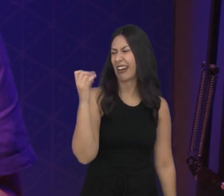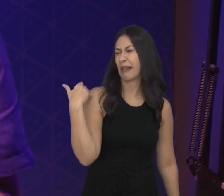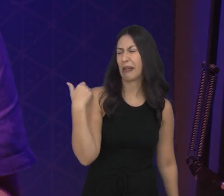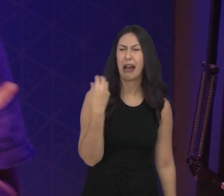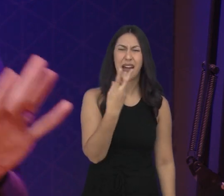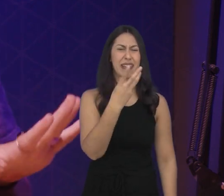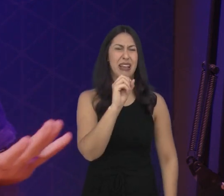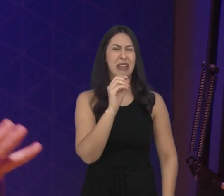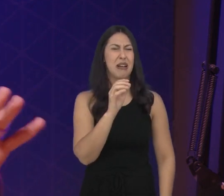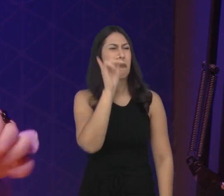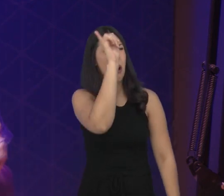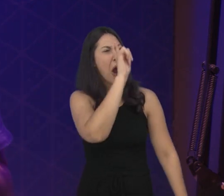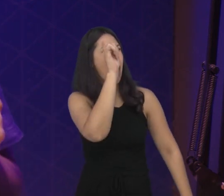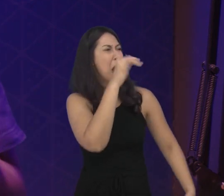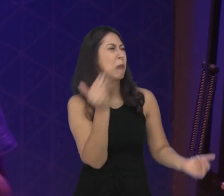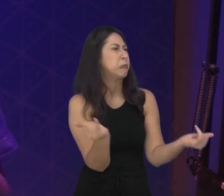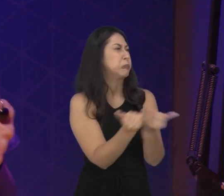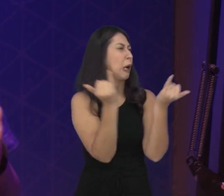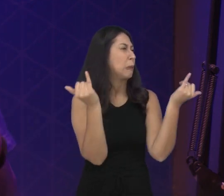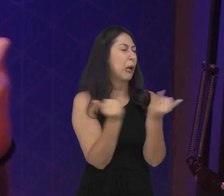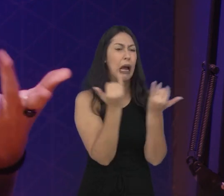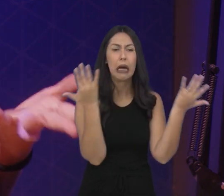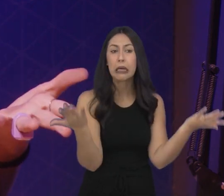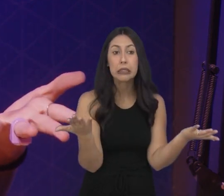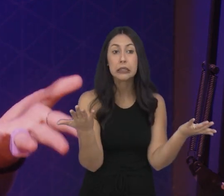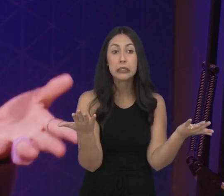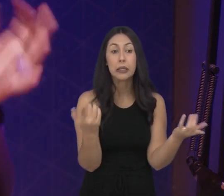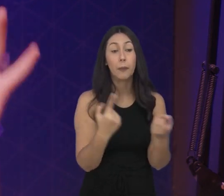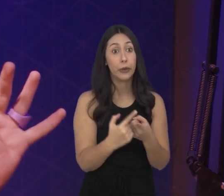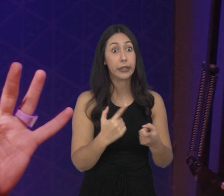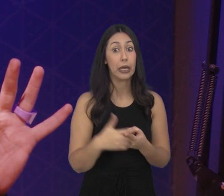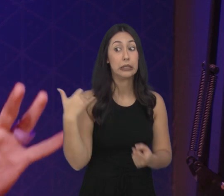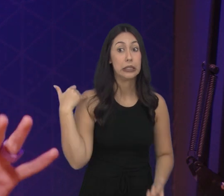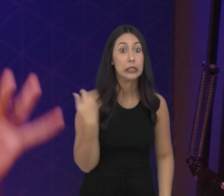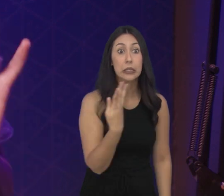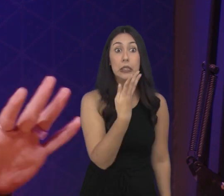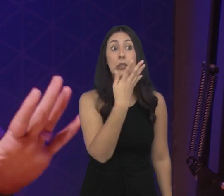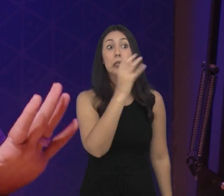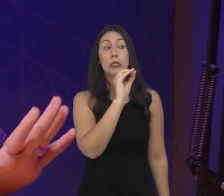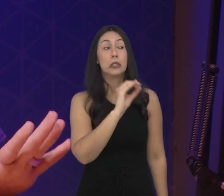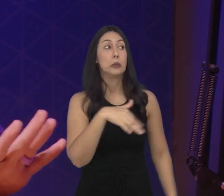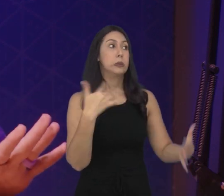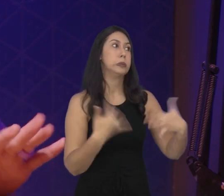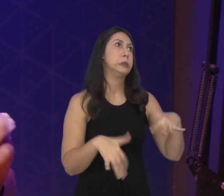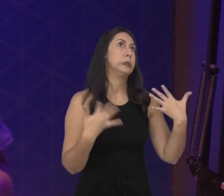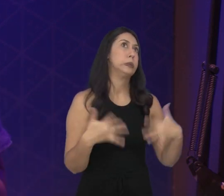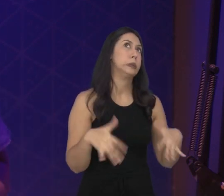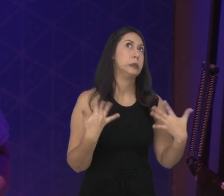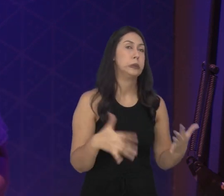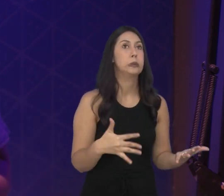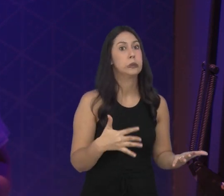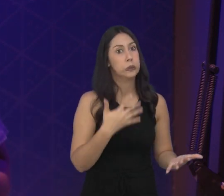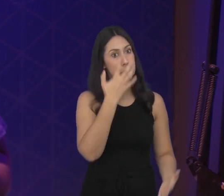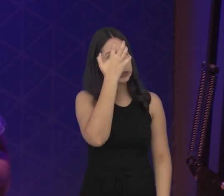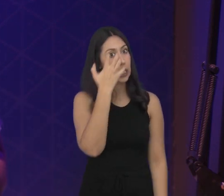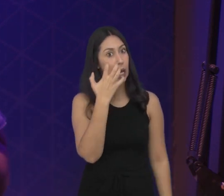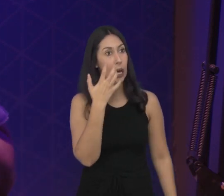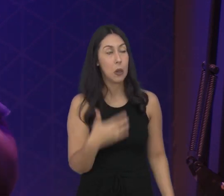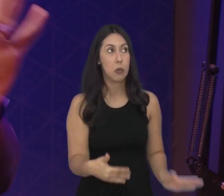30 é bobeira, vocês estão querendo adiantar as coisas, porque a crise mesmo é a da meia-idade, quando, né, a pessoa tá lá